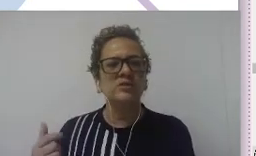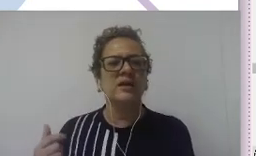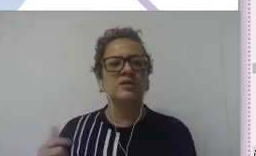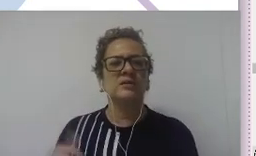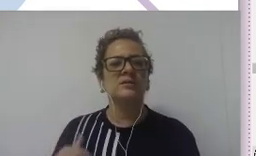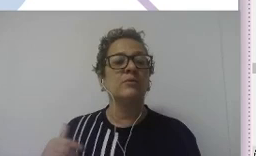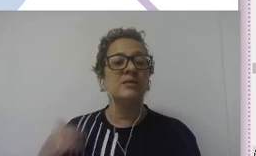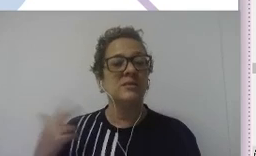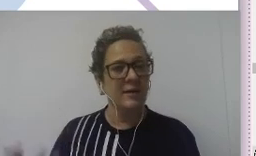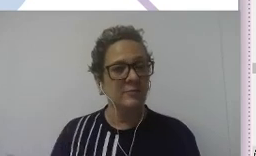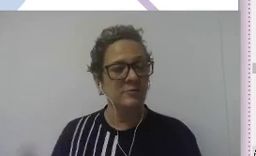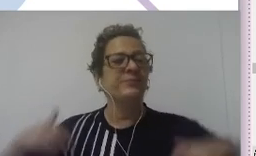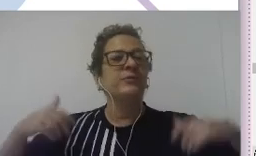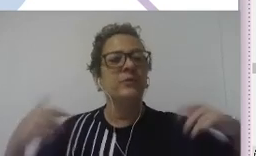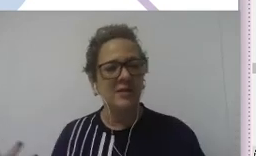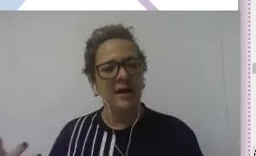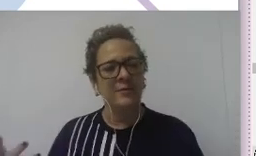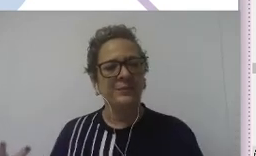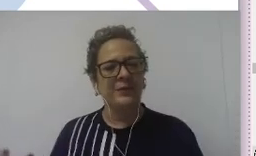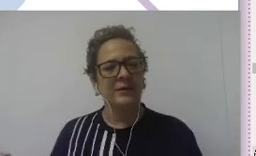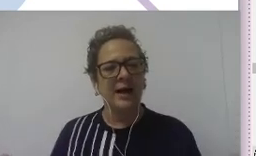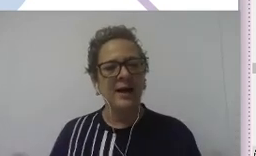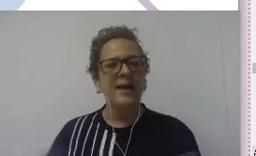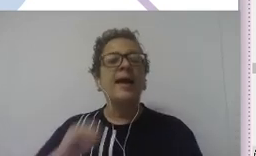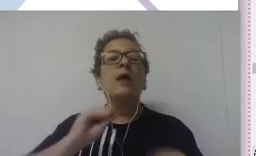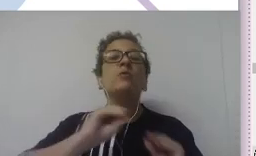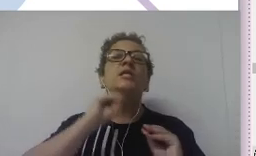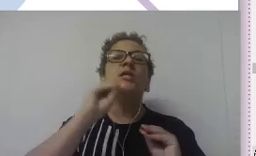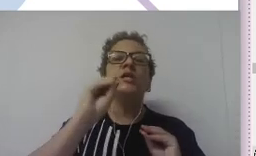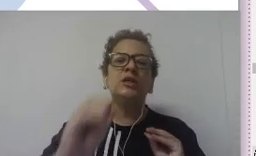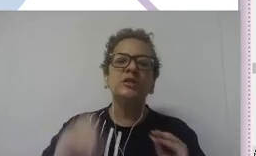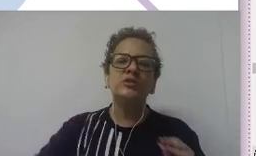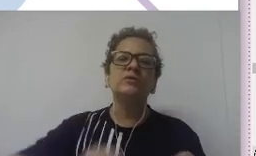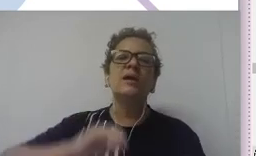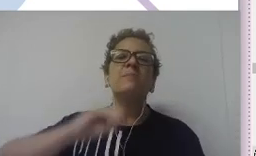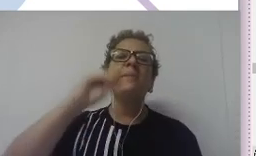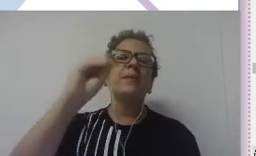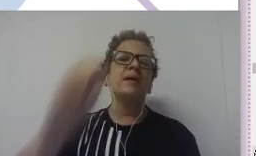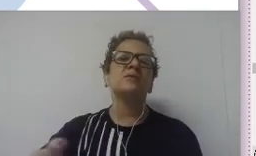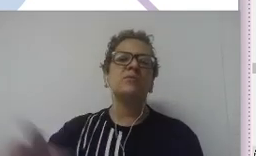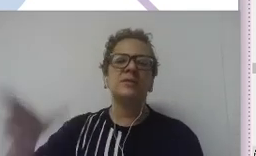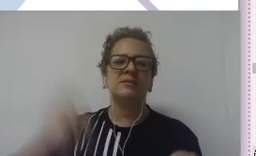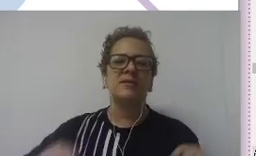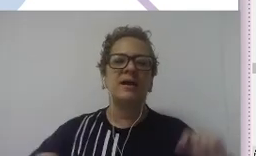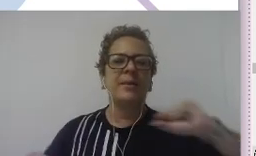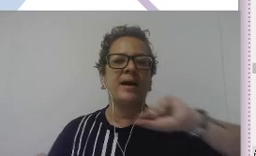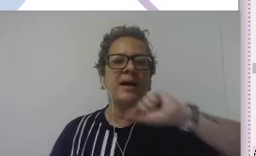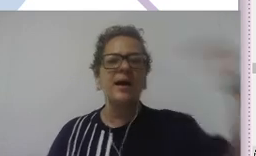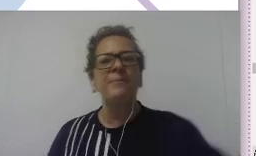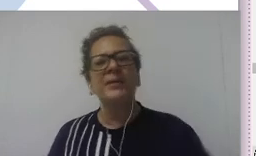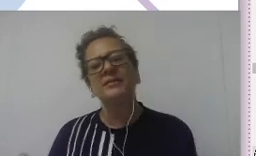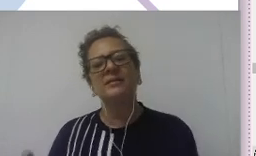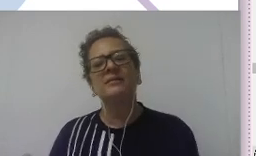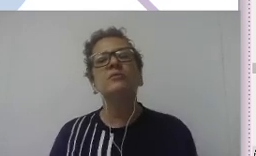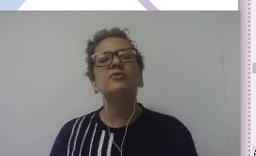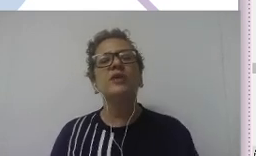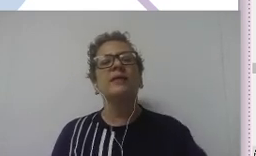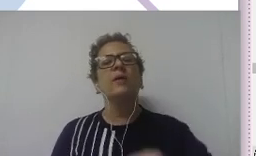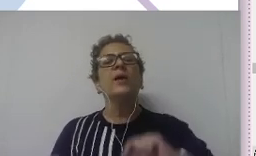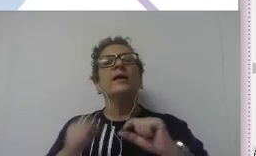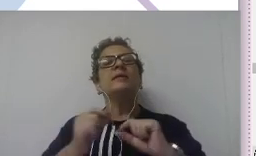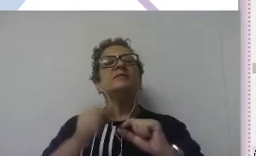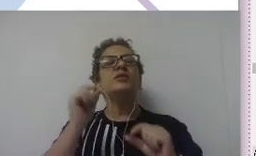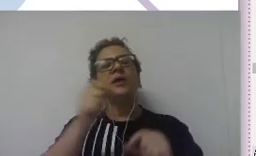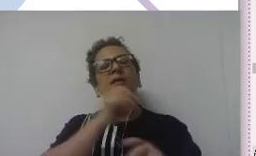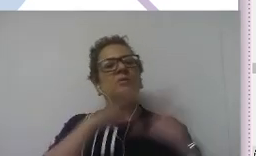vocal, ou seja, são ensaios do ensaio, tá? É o início da preparação necessária para a representação